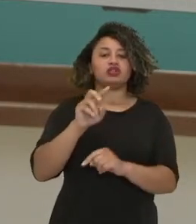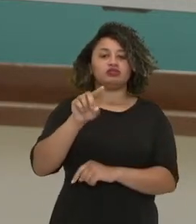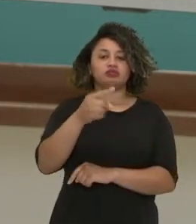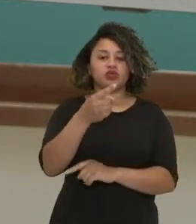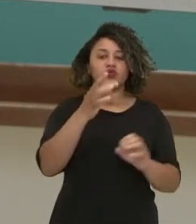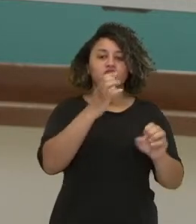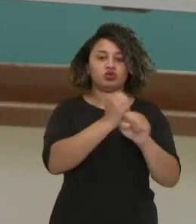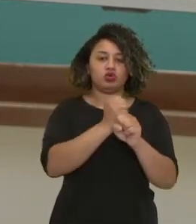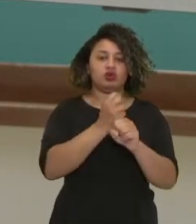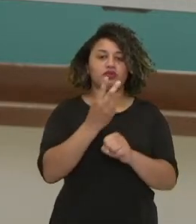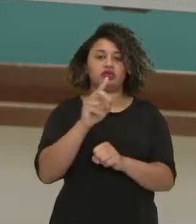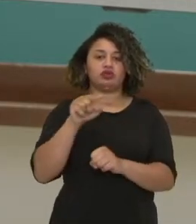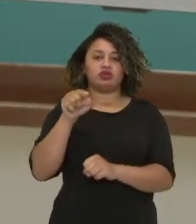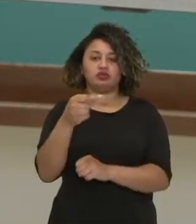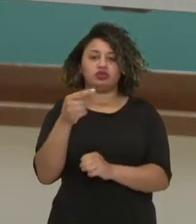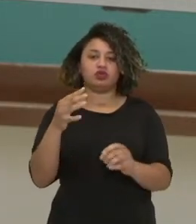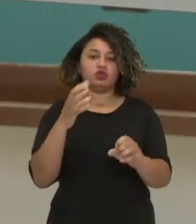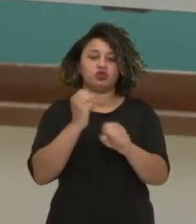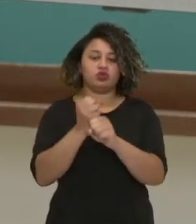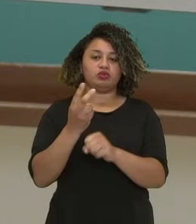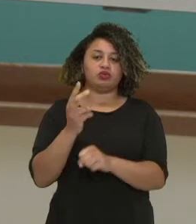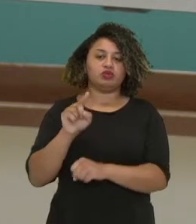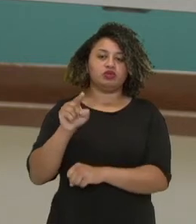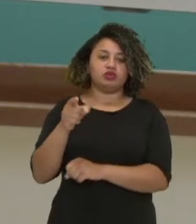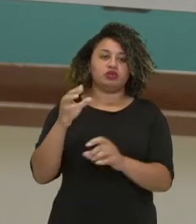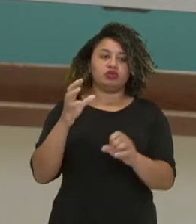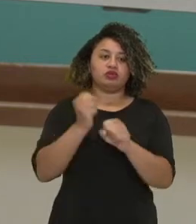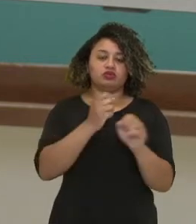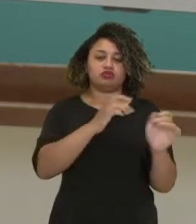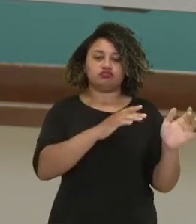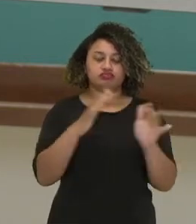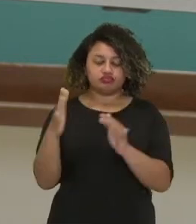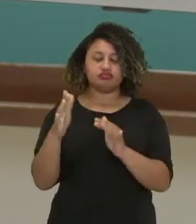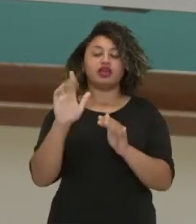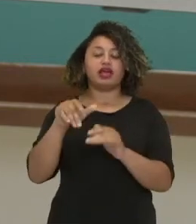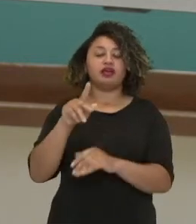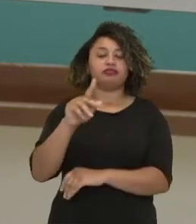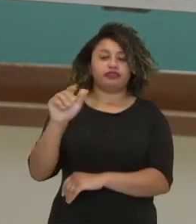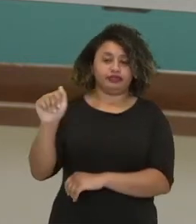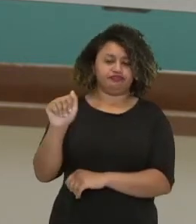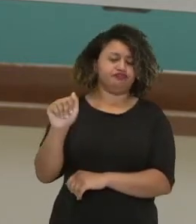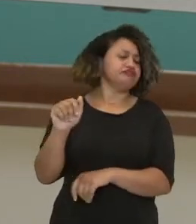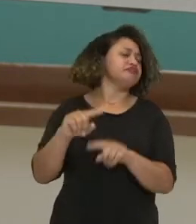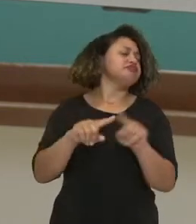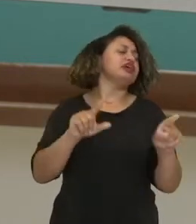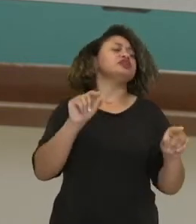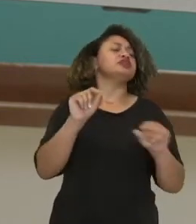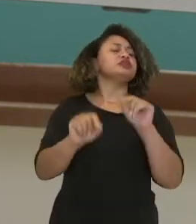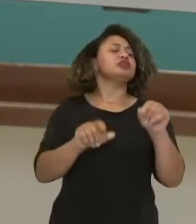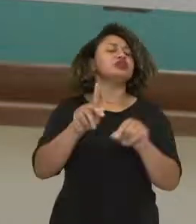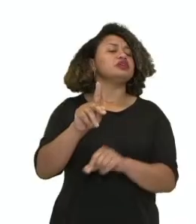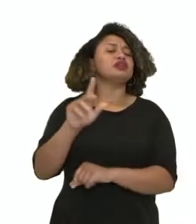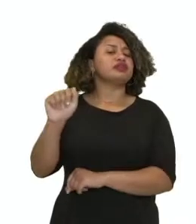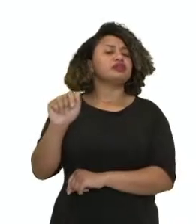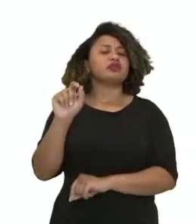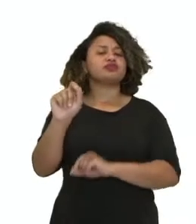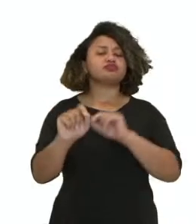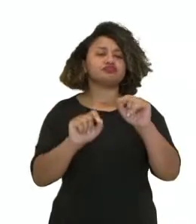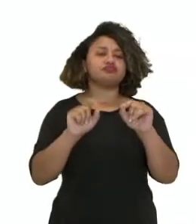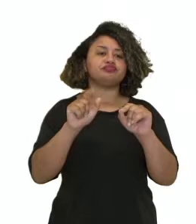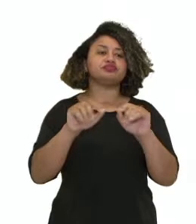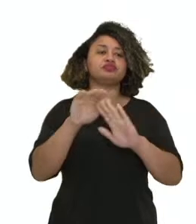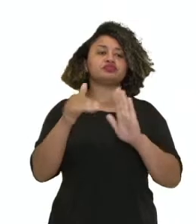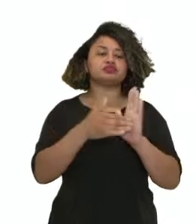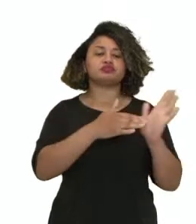termo anterior, é uma progressão aritmética. O que é uma progressão aritmética? Então, é